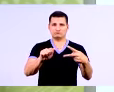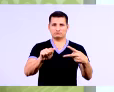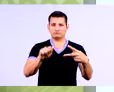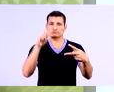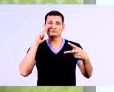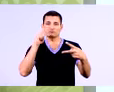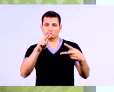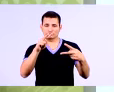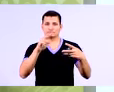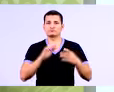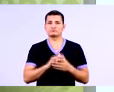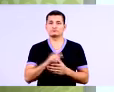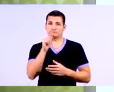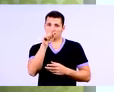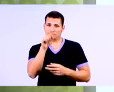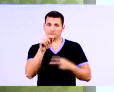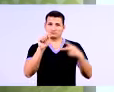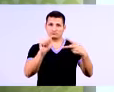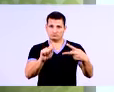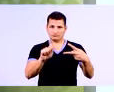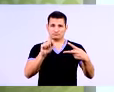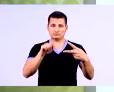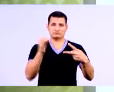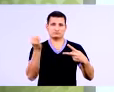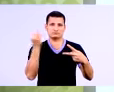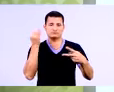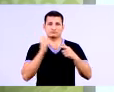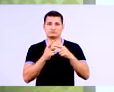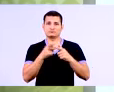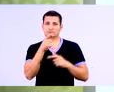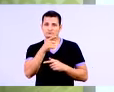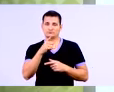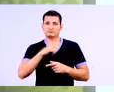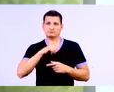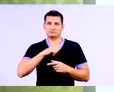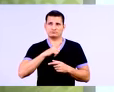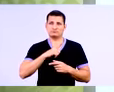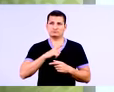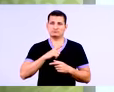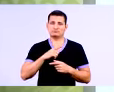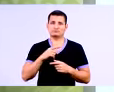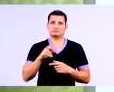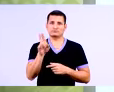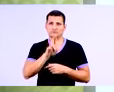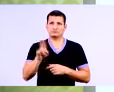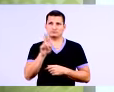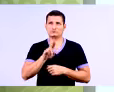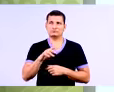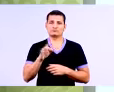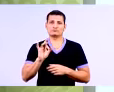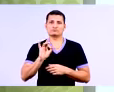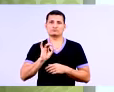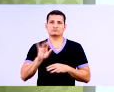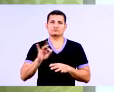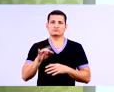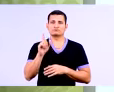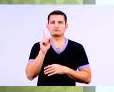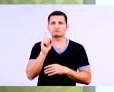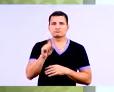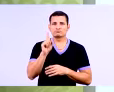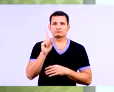acabamos de ver. Esse link ele é importante, pois ele faz com que o usuário não tenha que navegar nos botões do